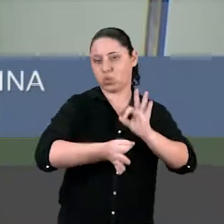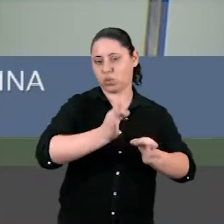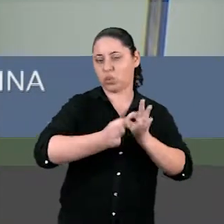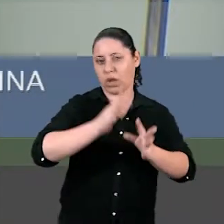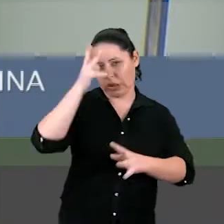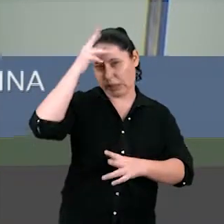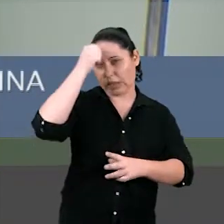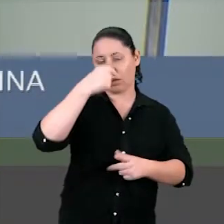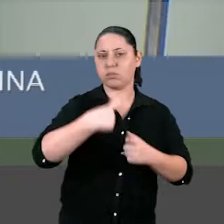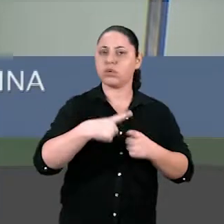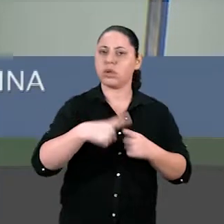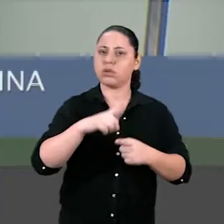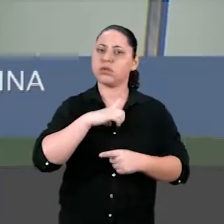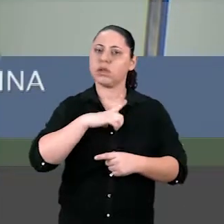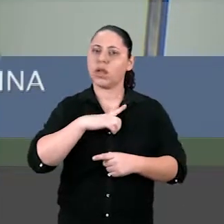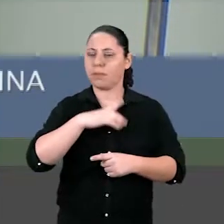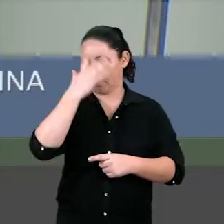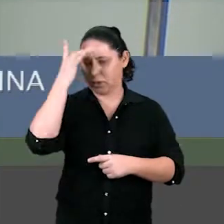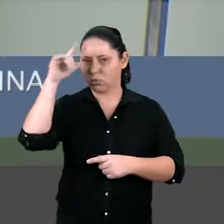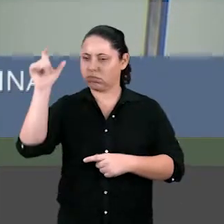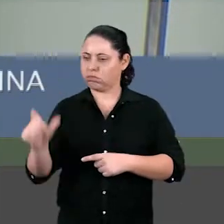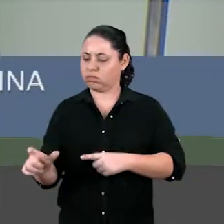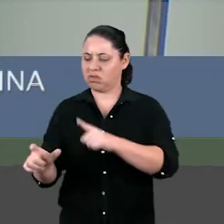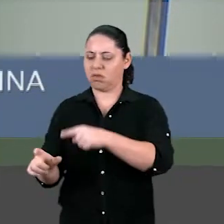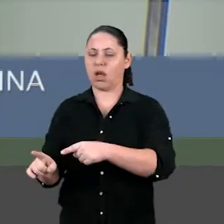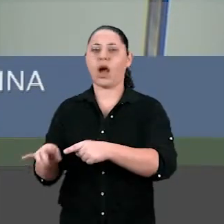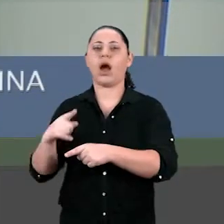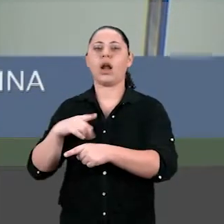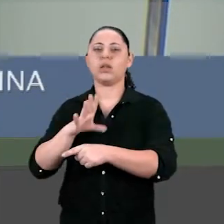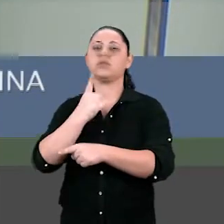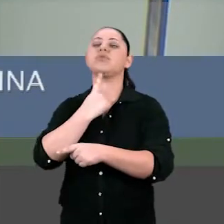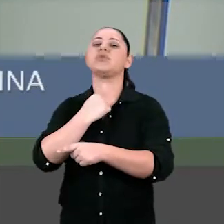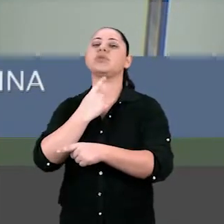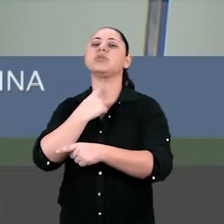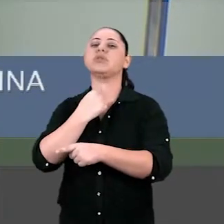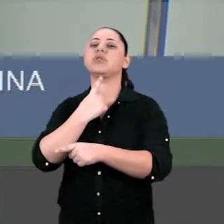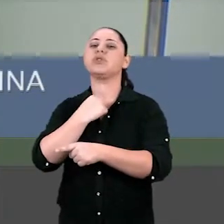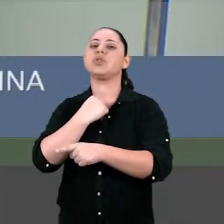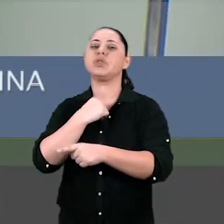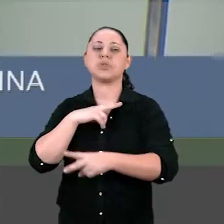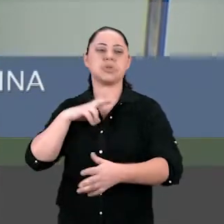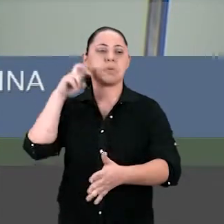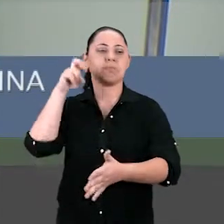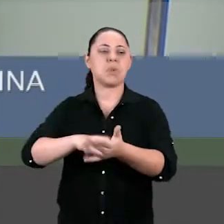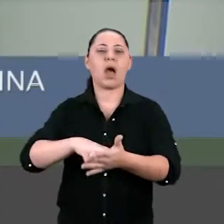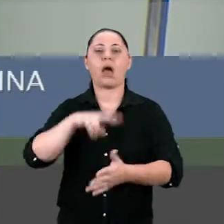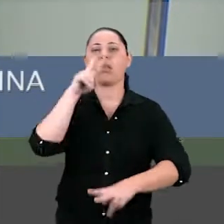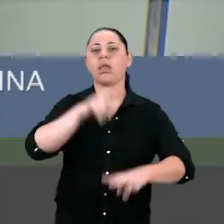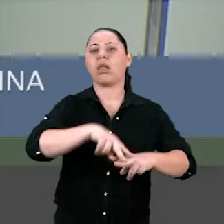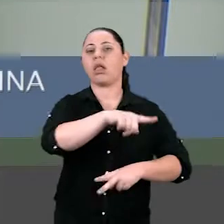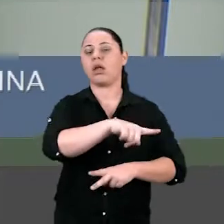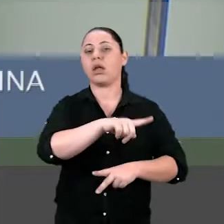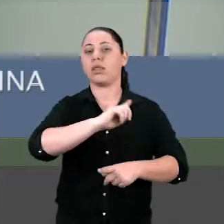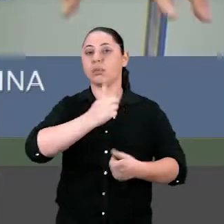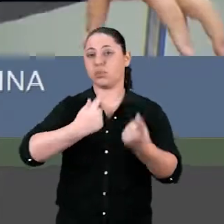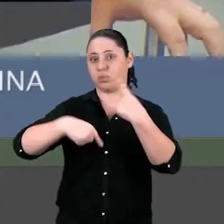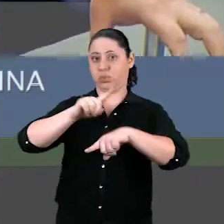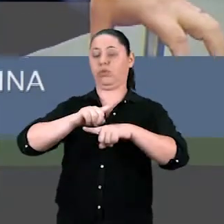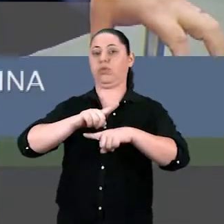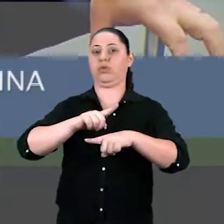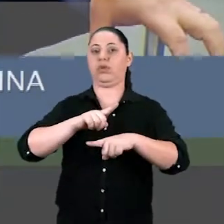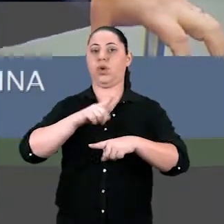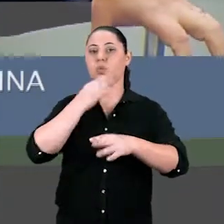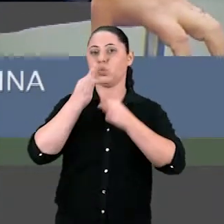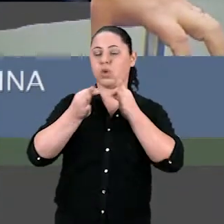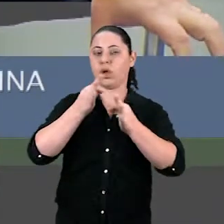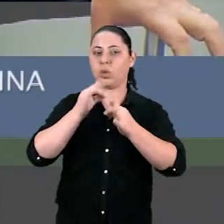porque havia alguém da direita em que necessariamente se desejava algum tipo de punição. E depois o argumento se inverteu, quando alguém